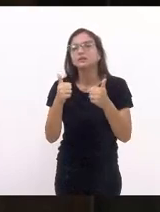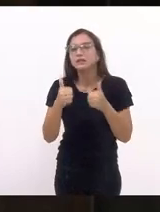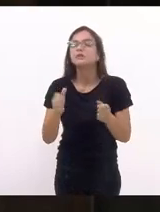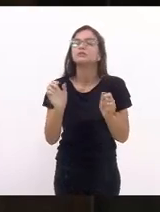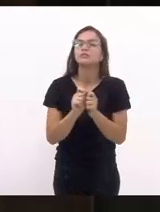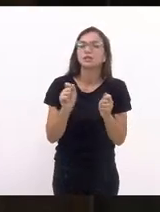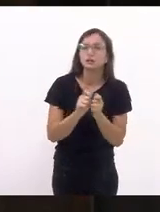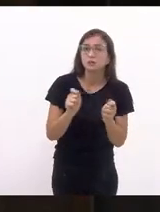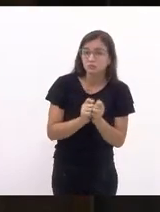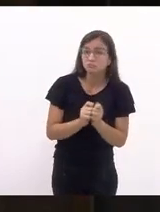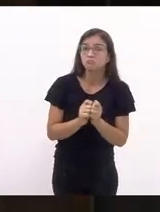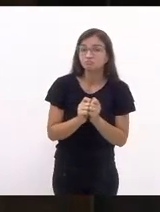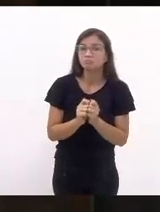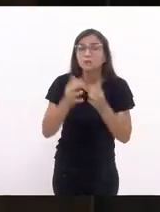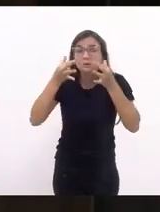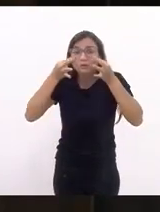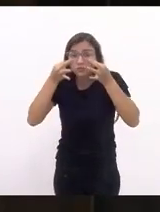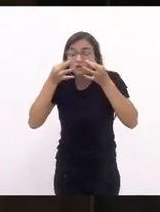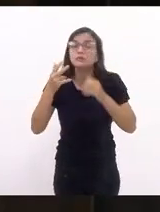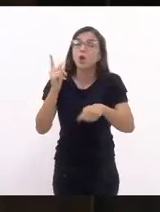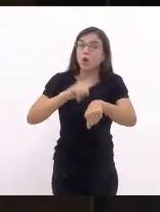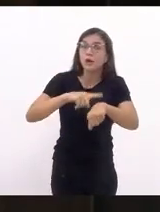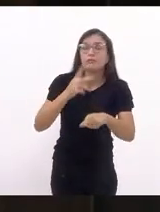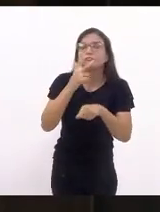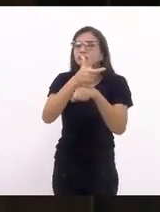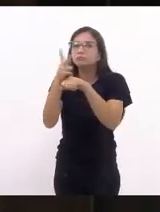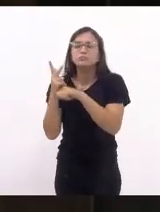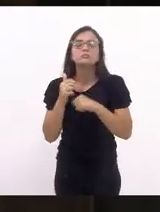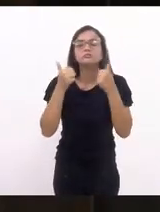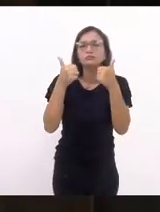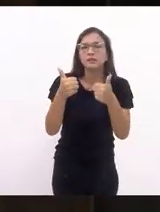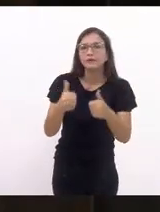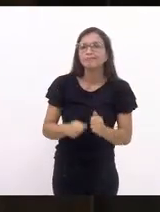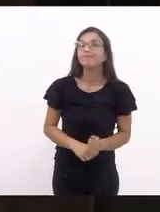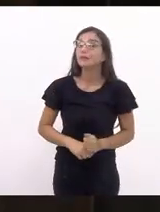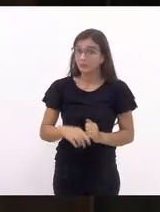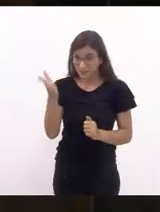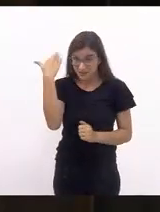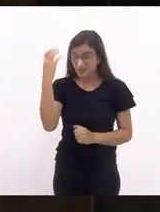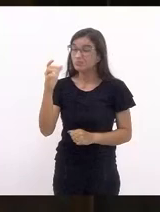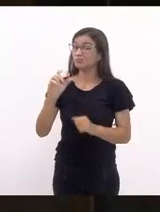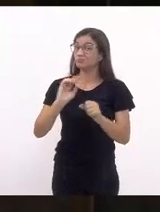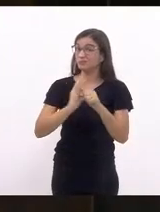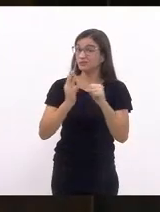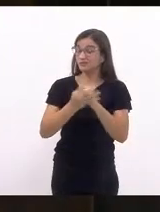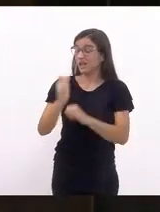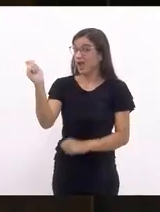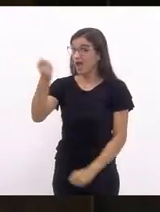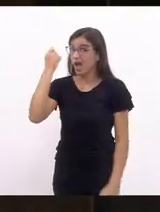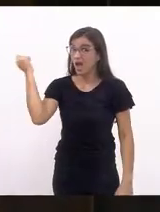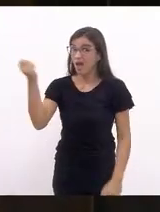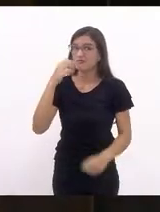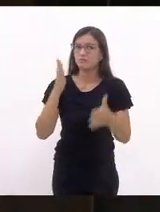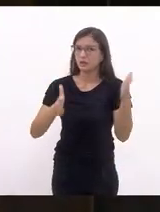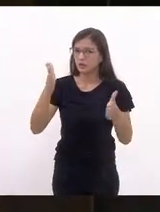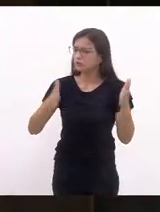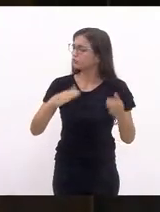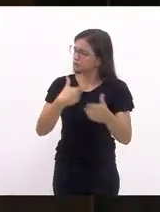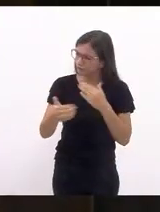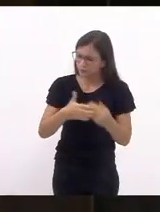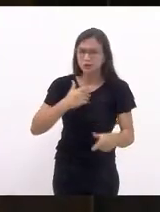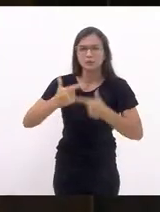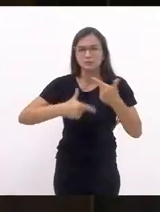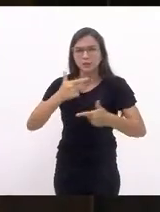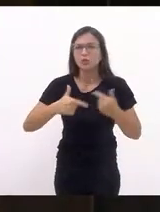de plantas plataformas digitais mesmo nos momentos mais graves da pandemia Assessoria fiscal